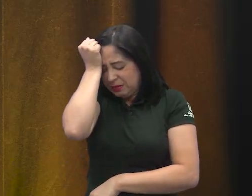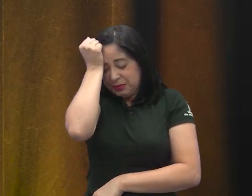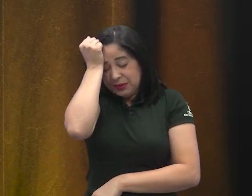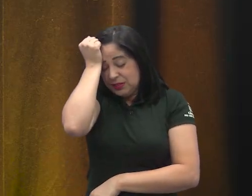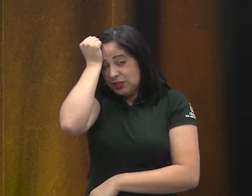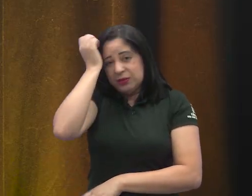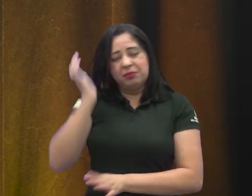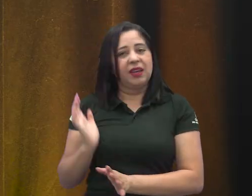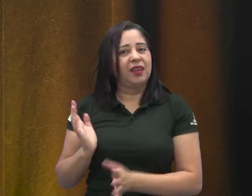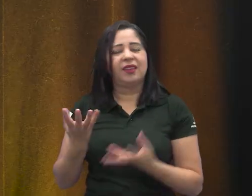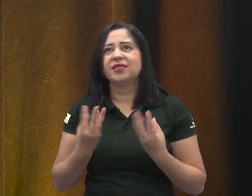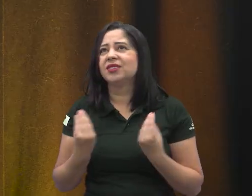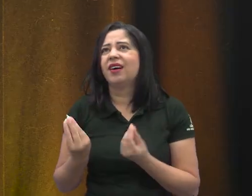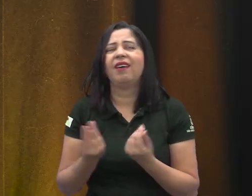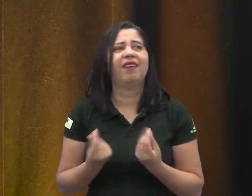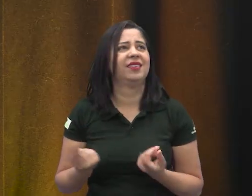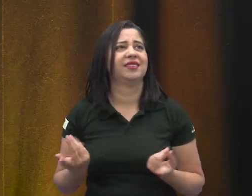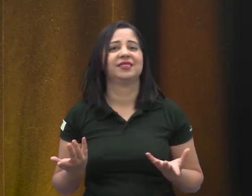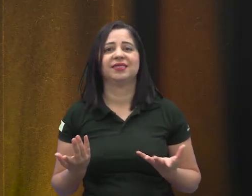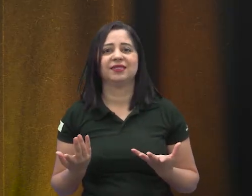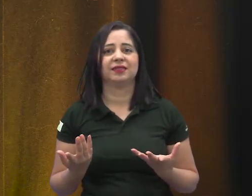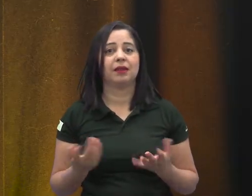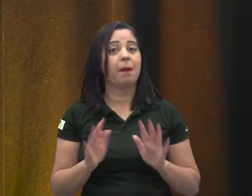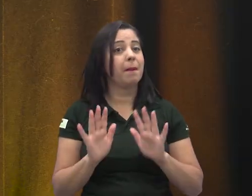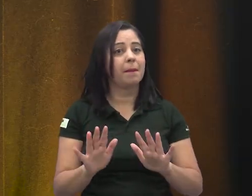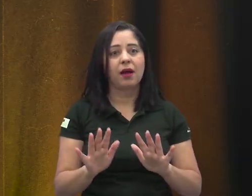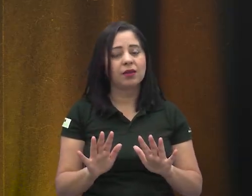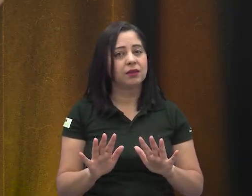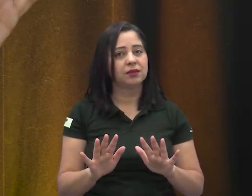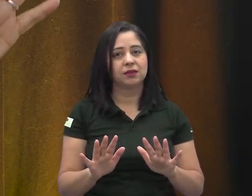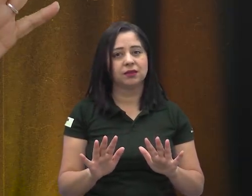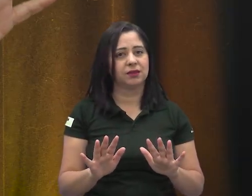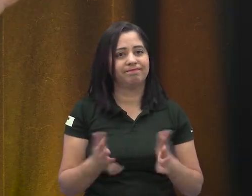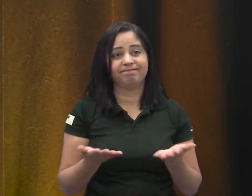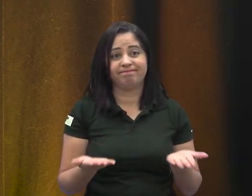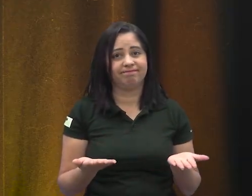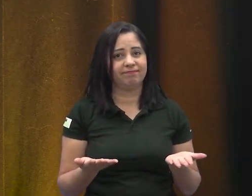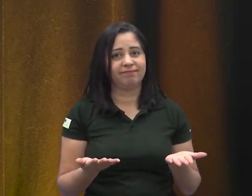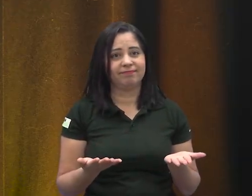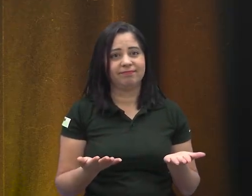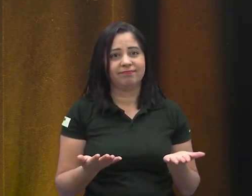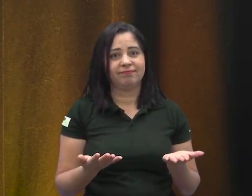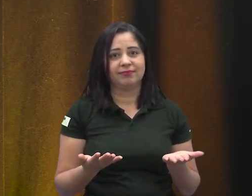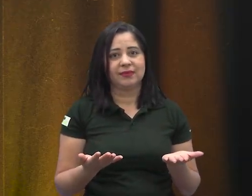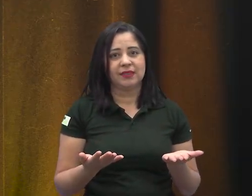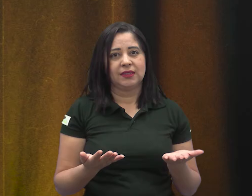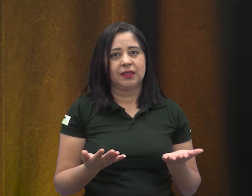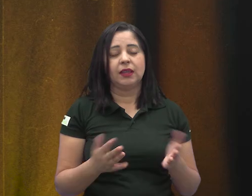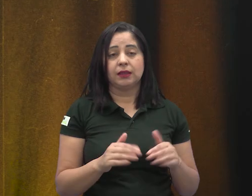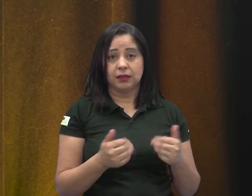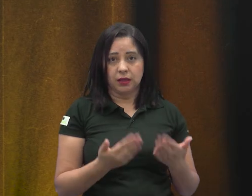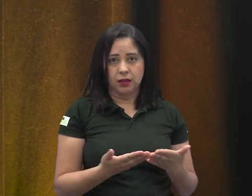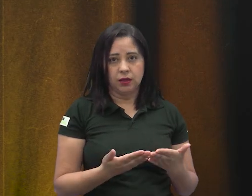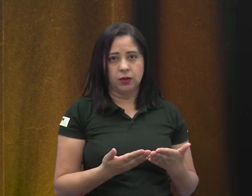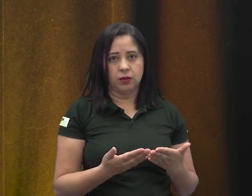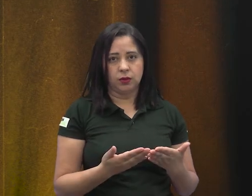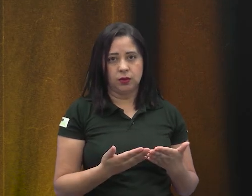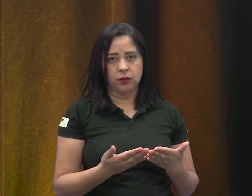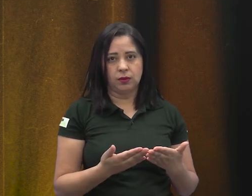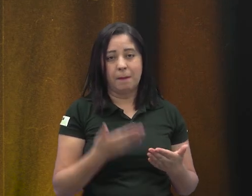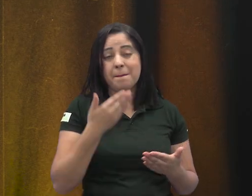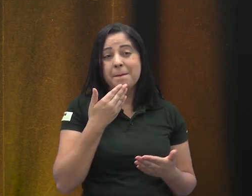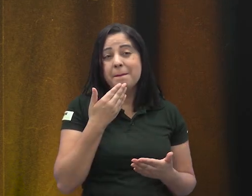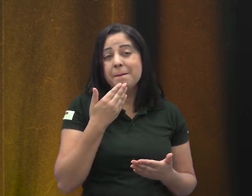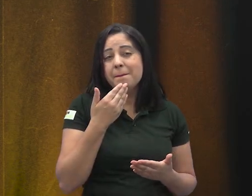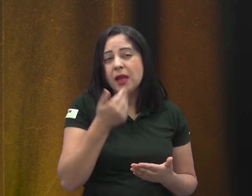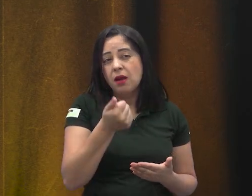achando que não devia, o que ela pode fazer, e não existe isso também. Então, eu acho que